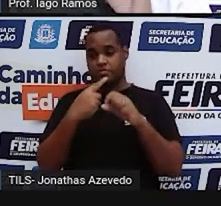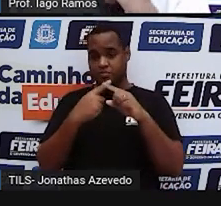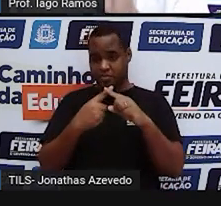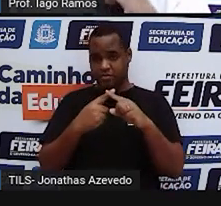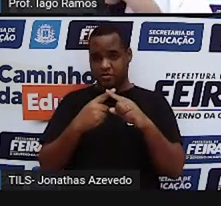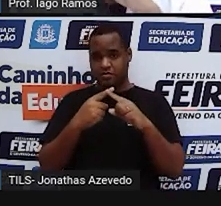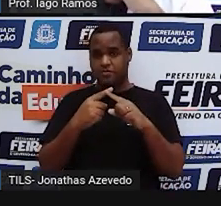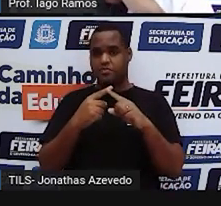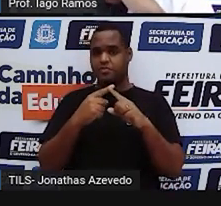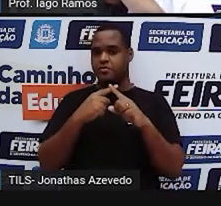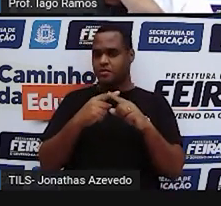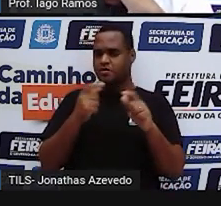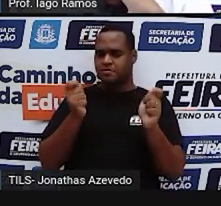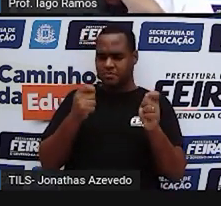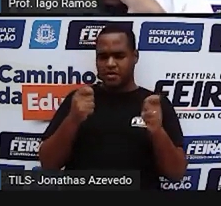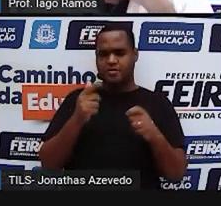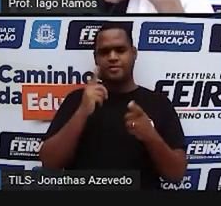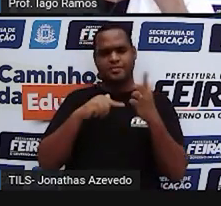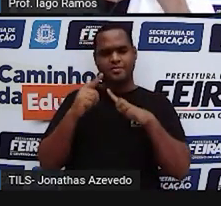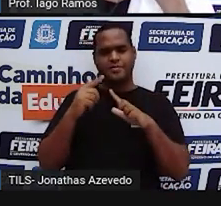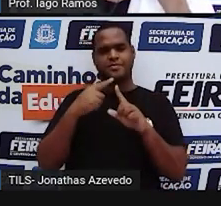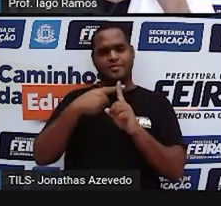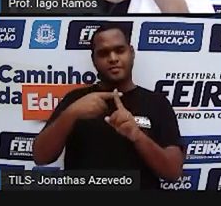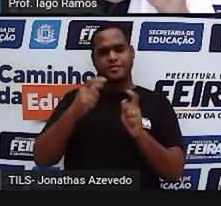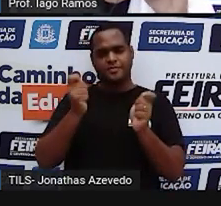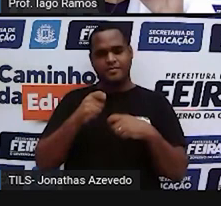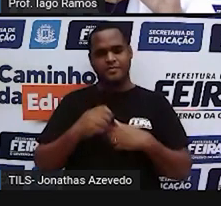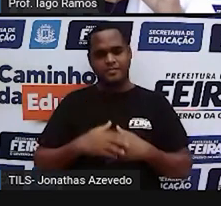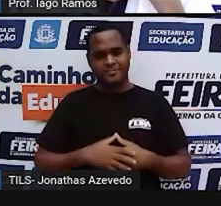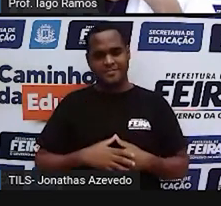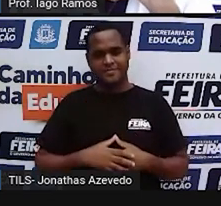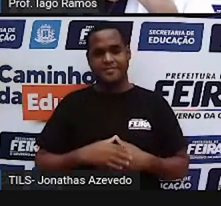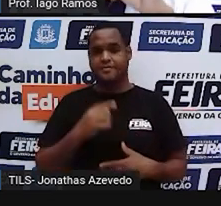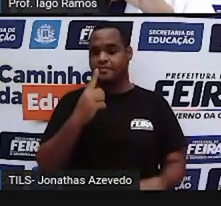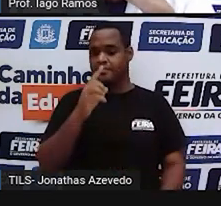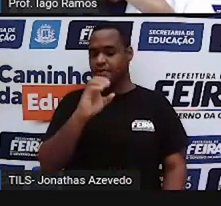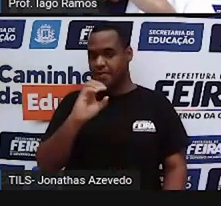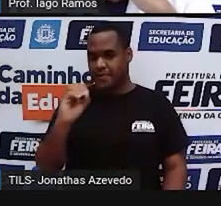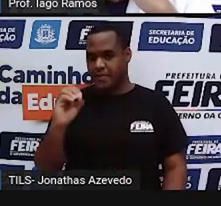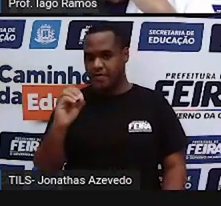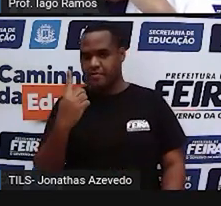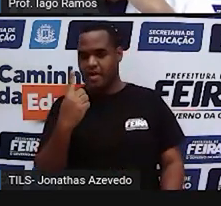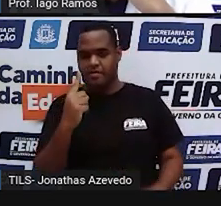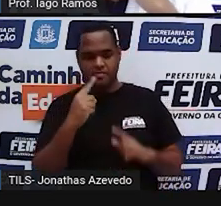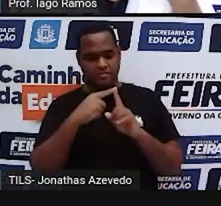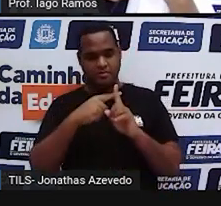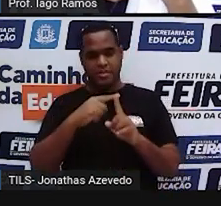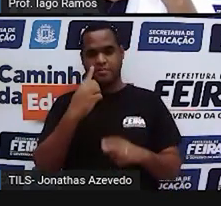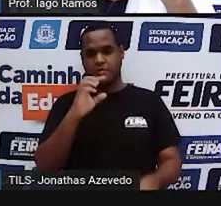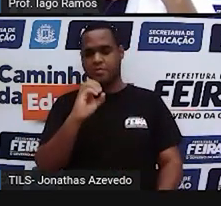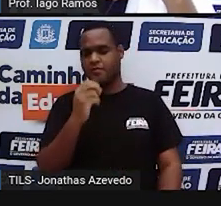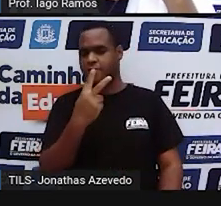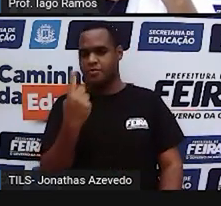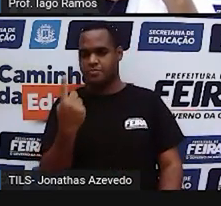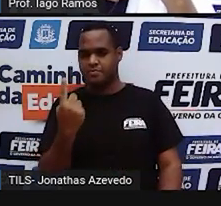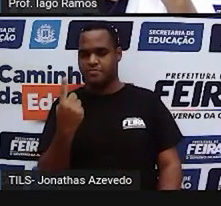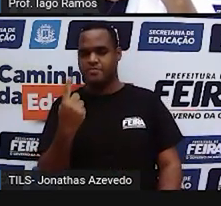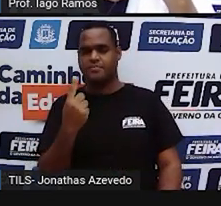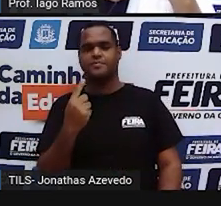ali mas o meu e o 1021 dá para somar estão fazendo mil mais 1021 né